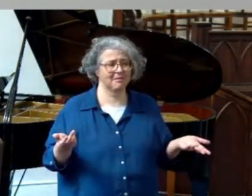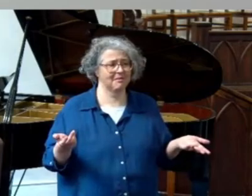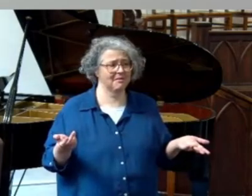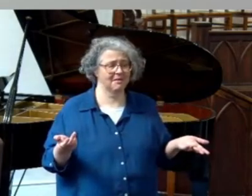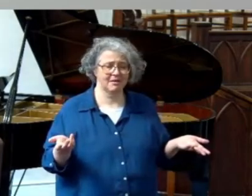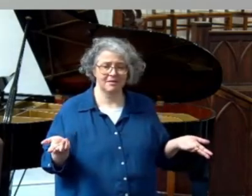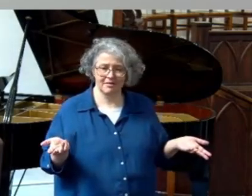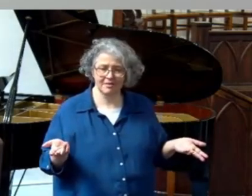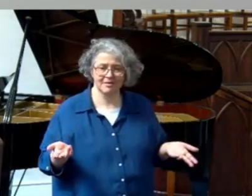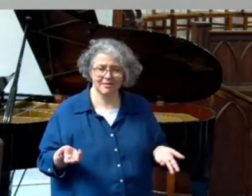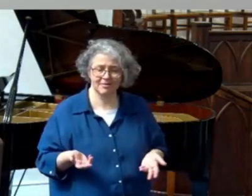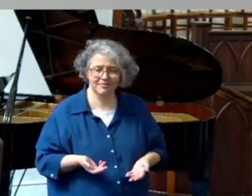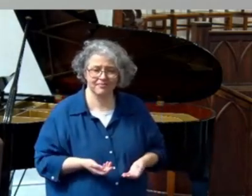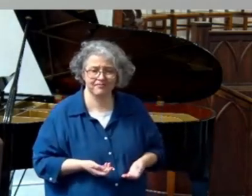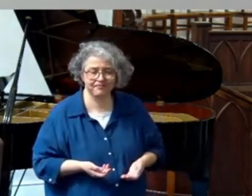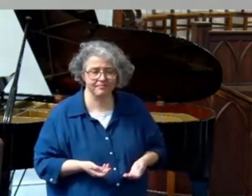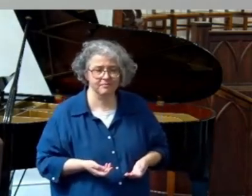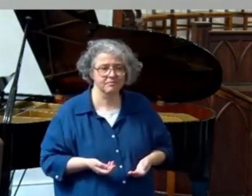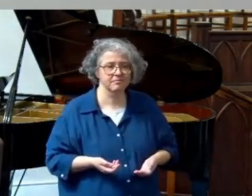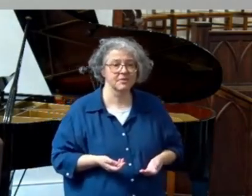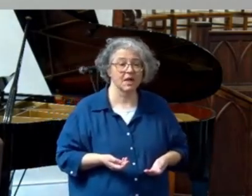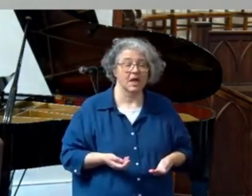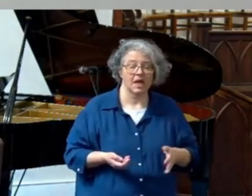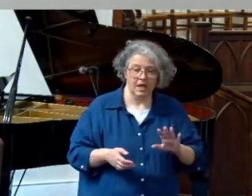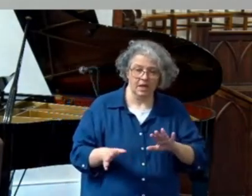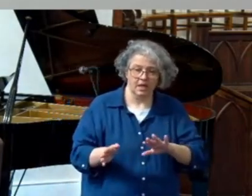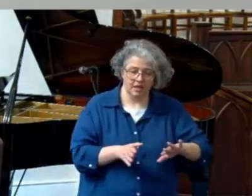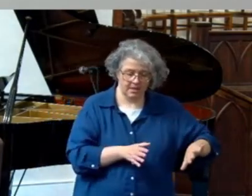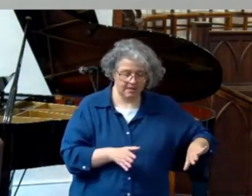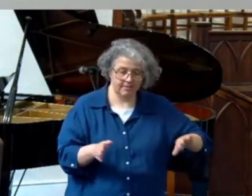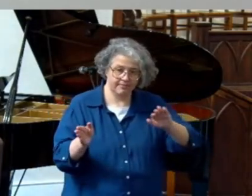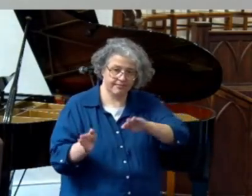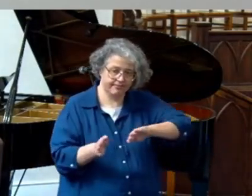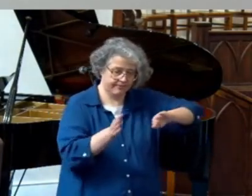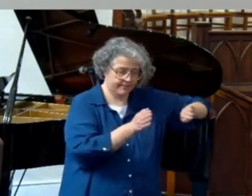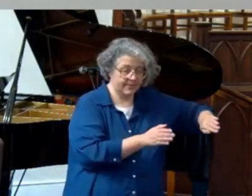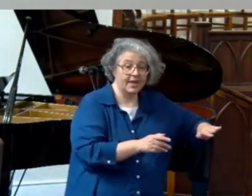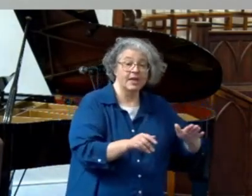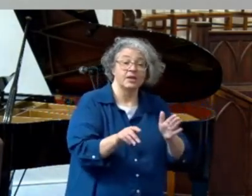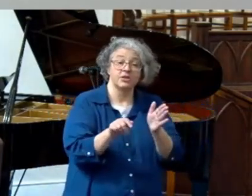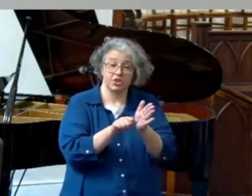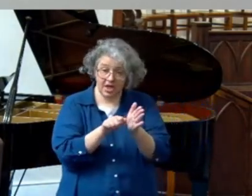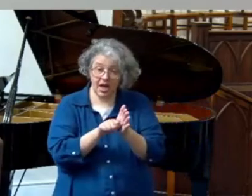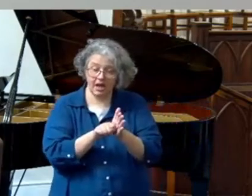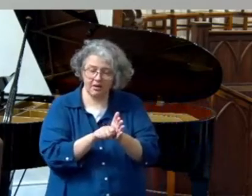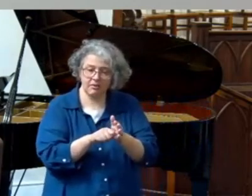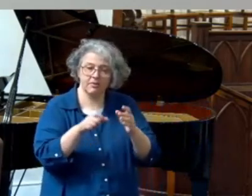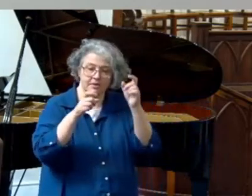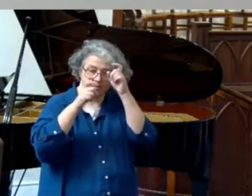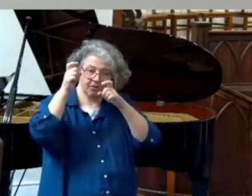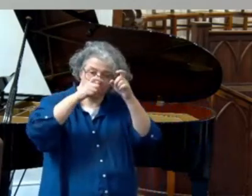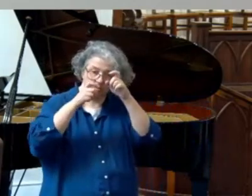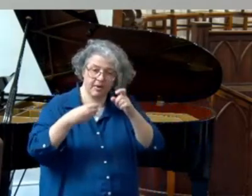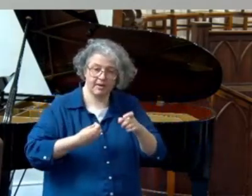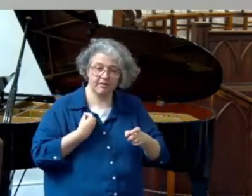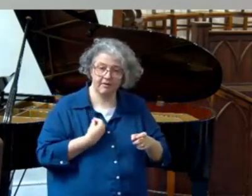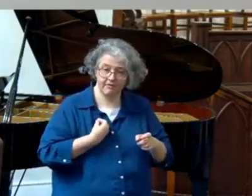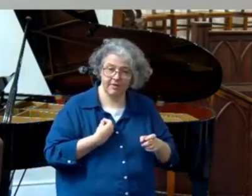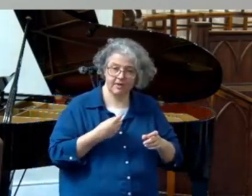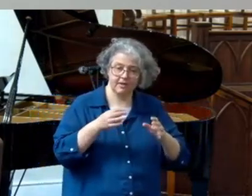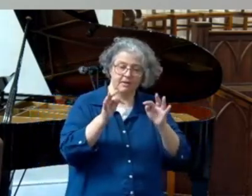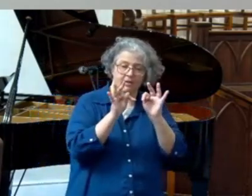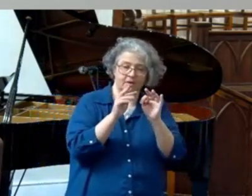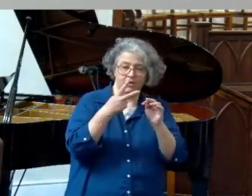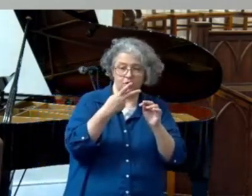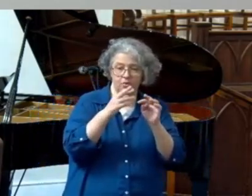com a vida das 12 tribos, dos cristãos espalhados por aquelas regiões. E por isso ele escreve